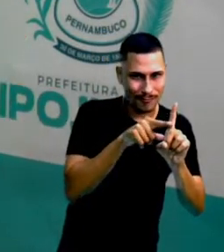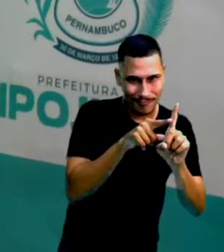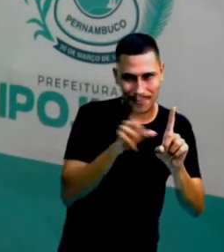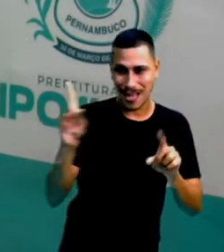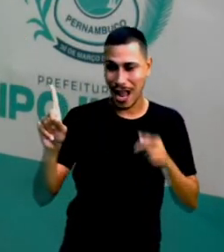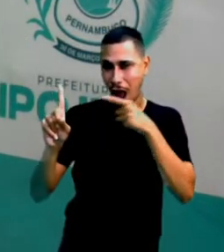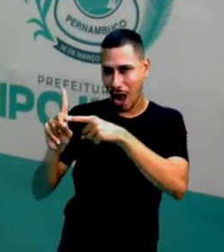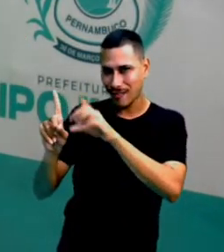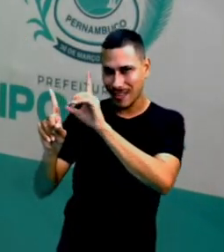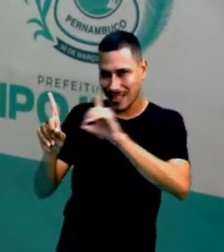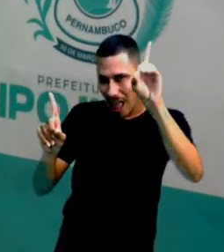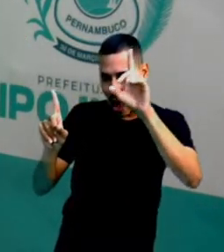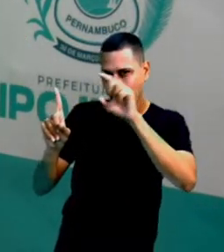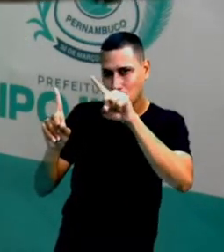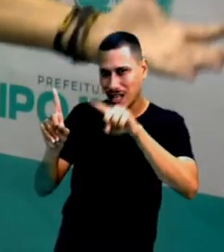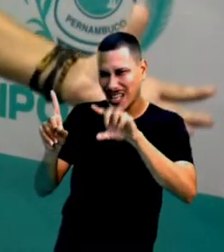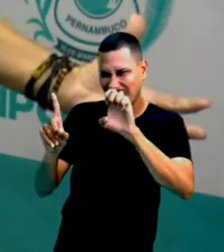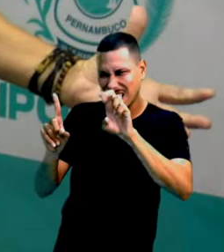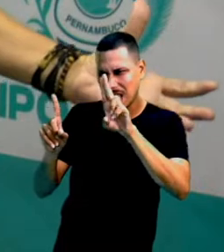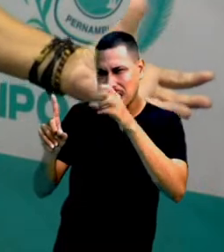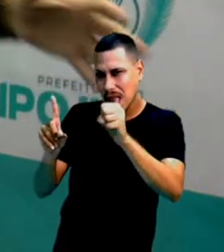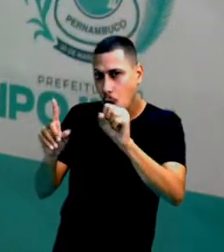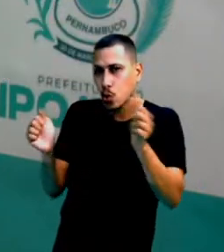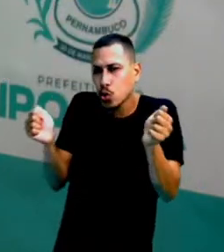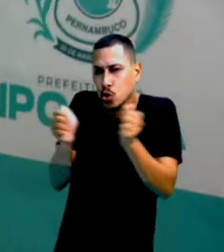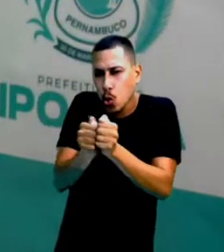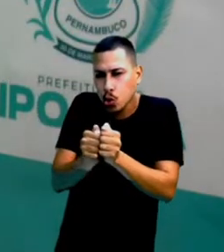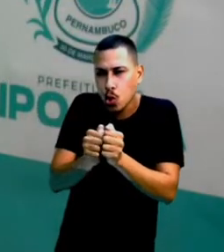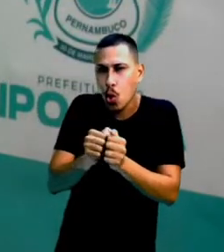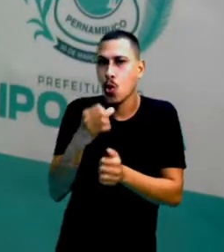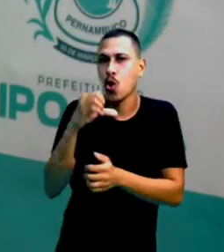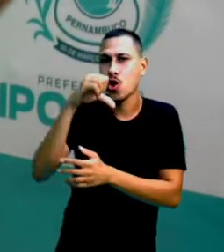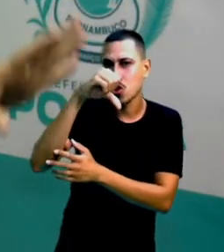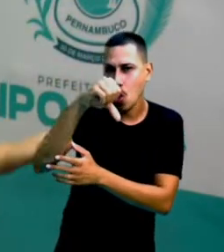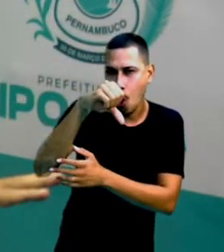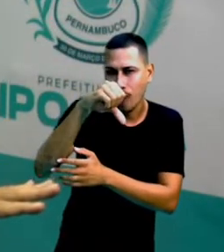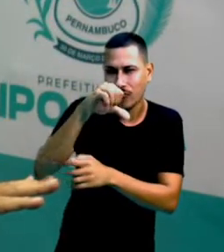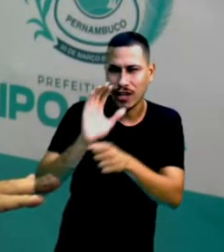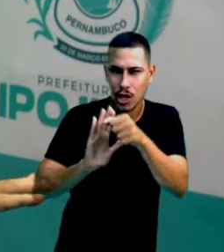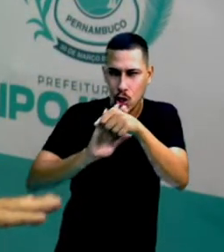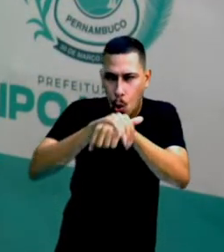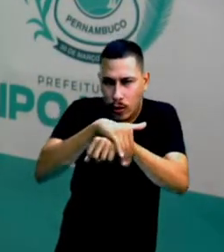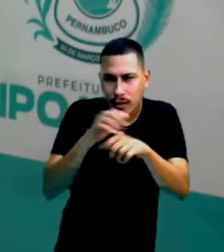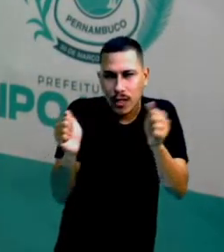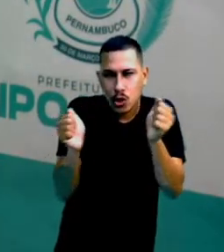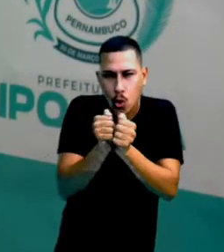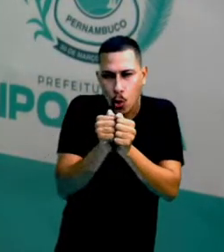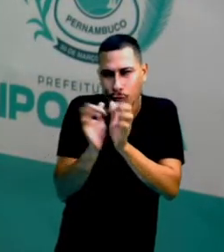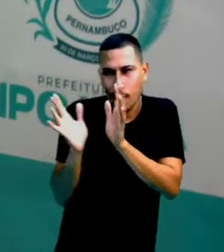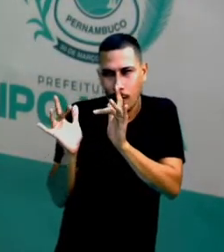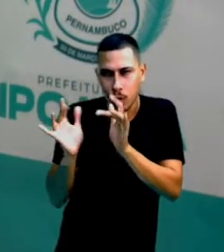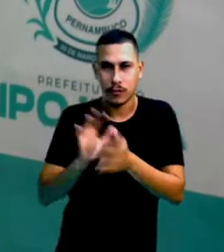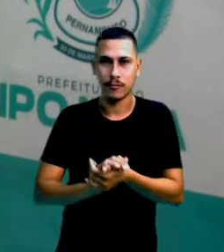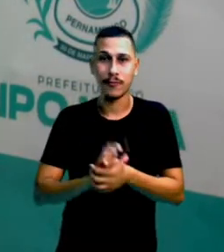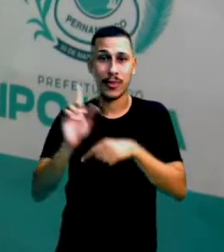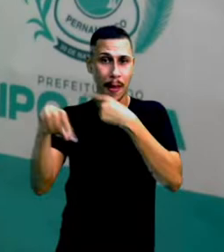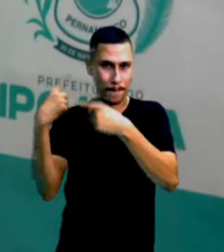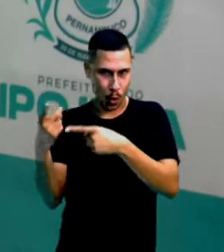Boa noite mas depois eu e coagula Facebook